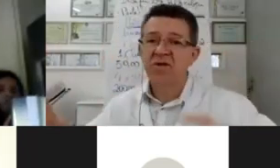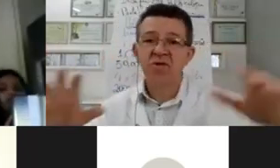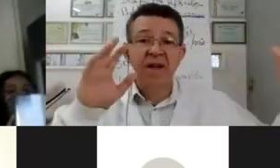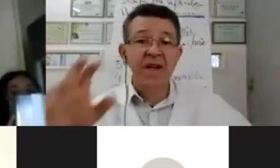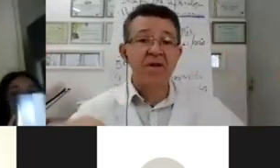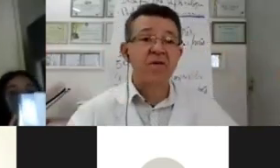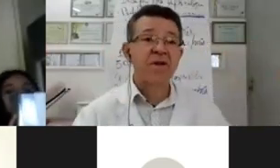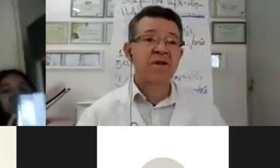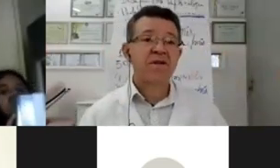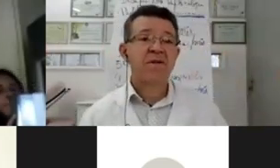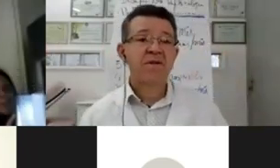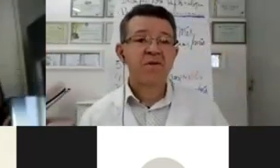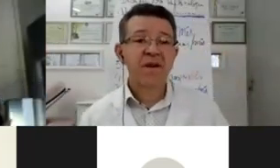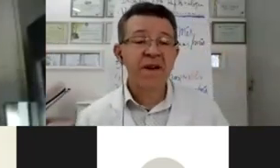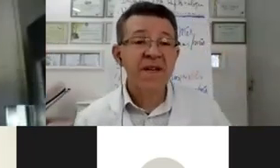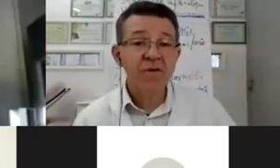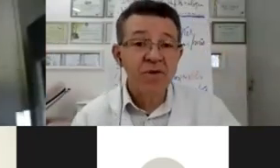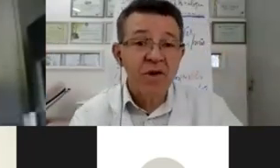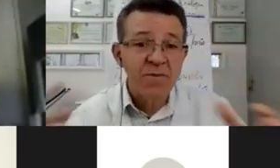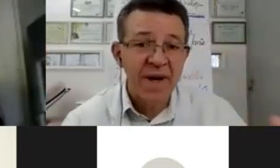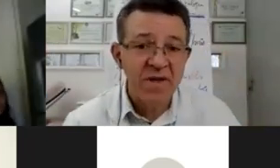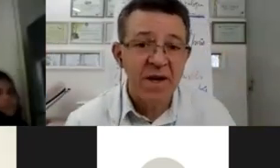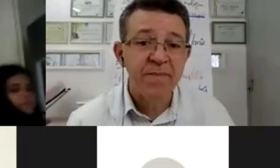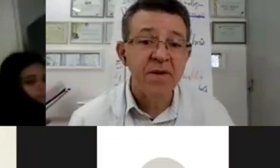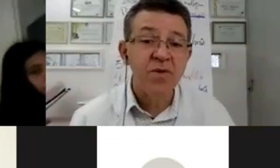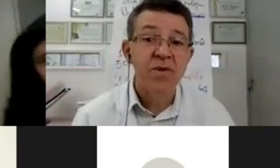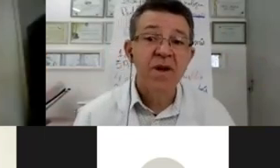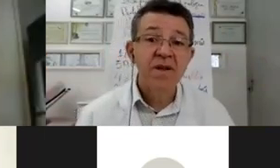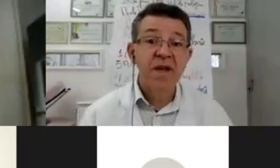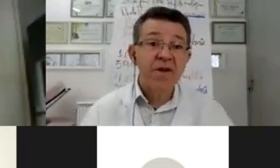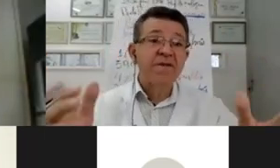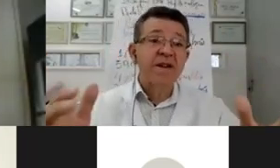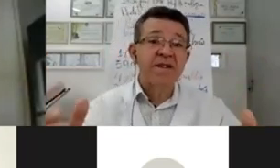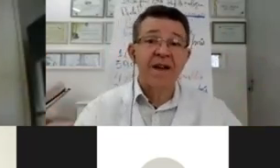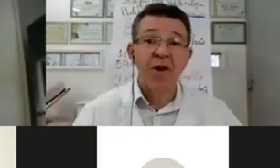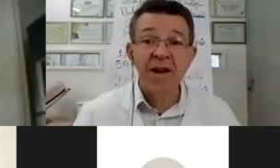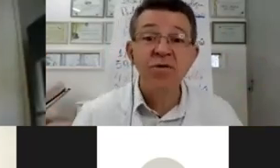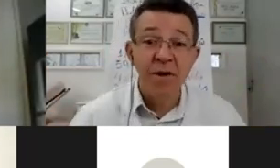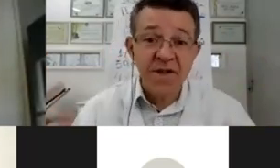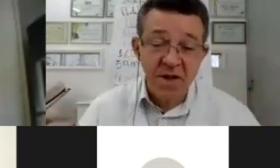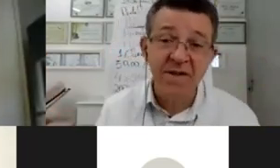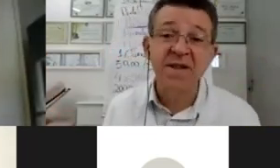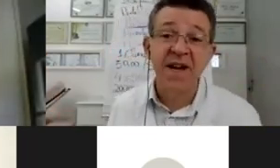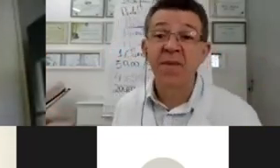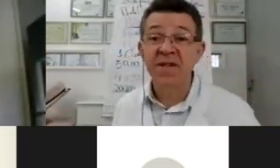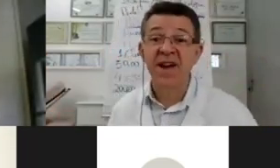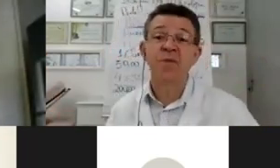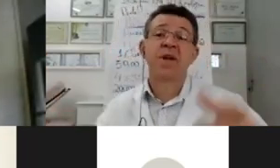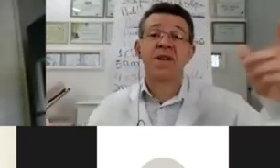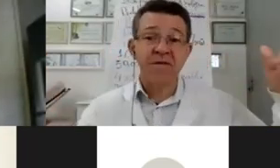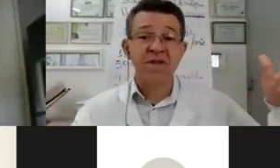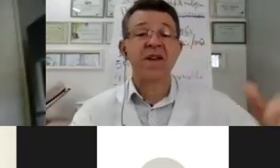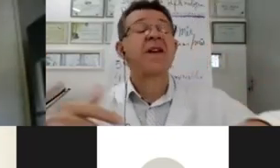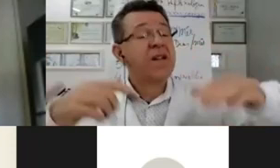aniversário disso, daquilo, aniversário do seu espaço terapêutico, seu aniversário, olha, eu estou fazendo aniversário, mas quem